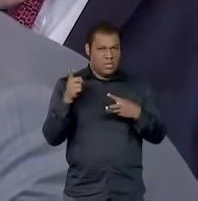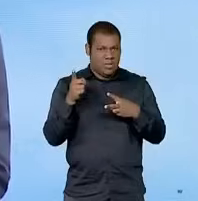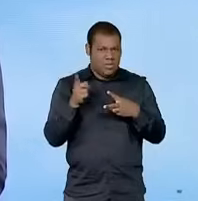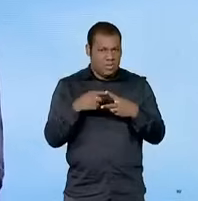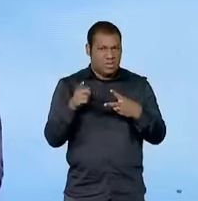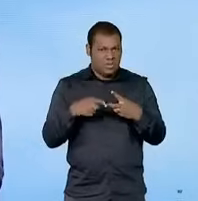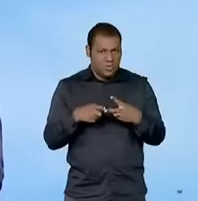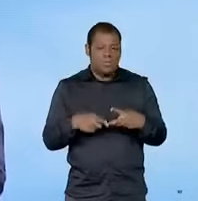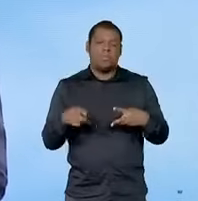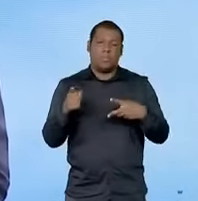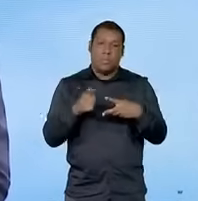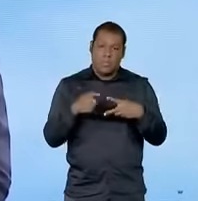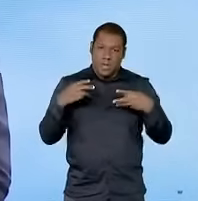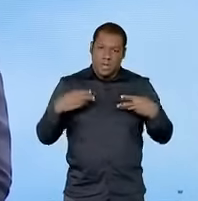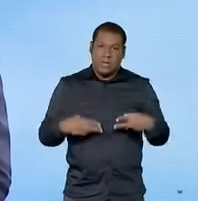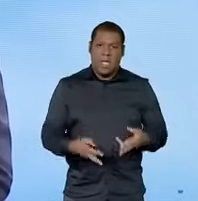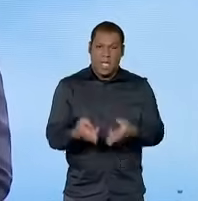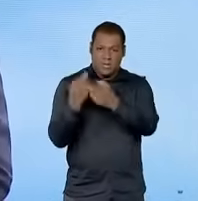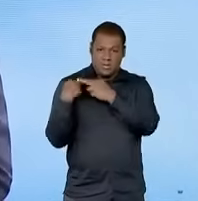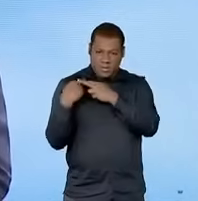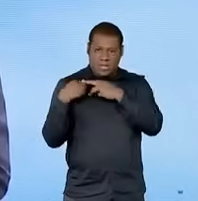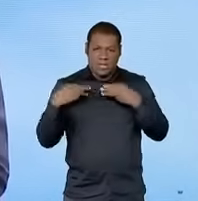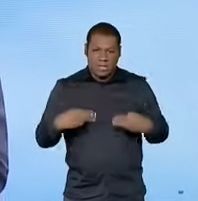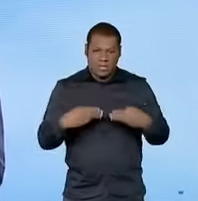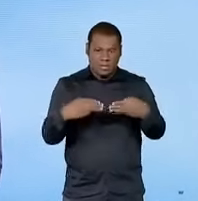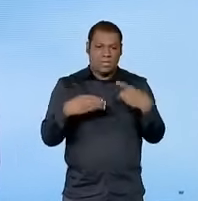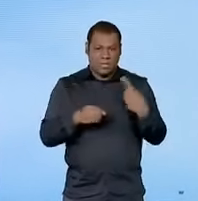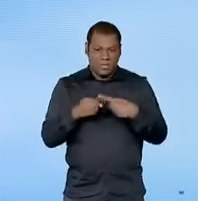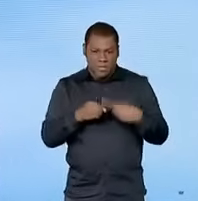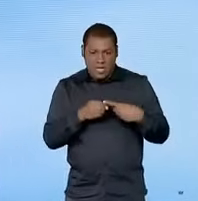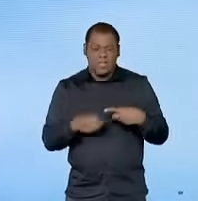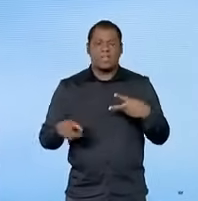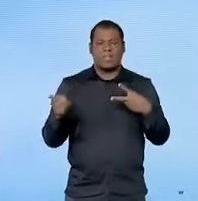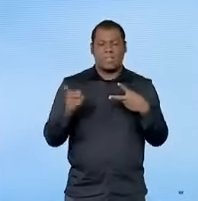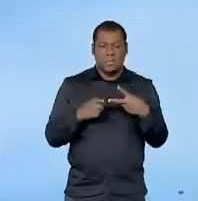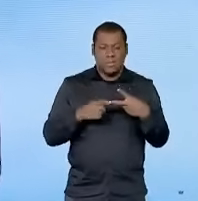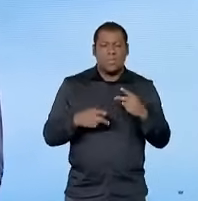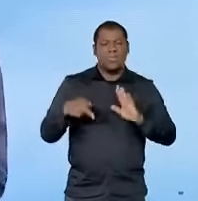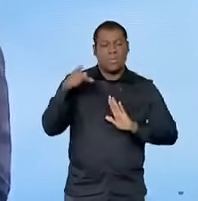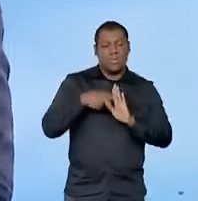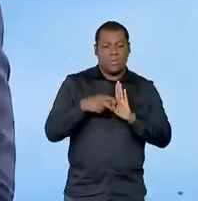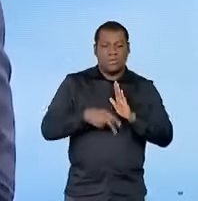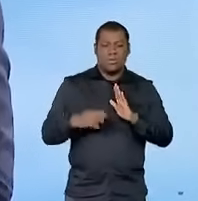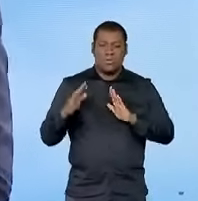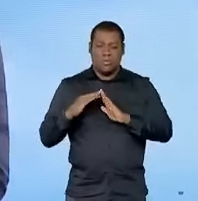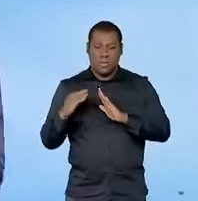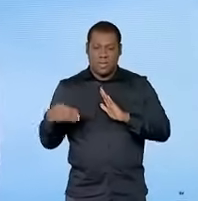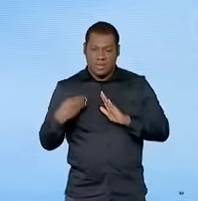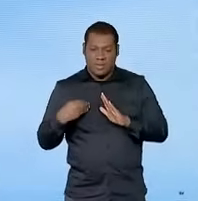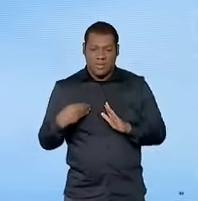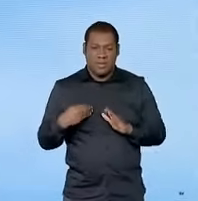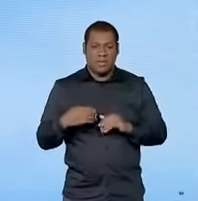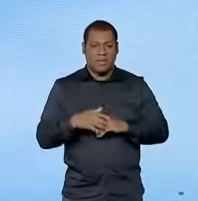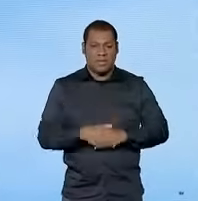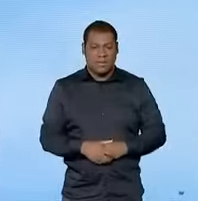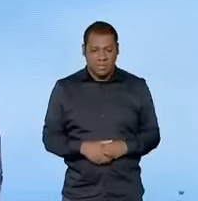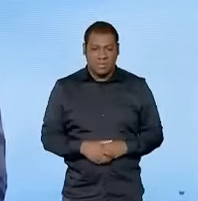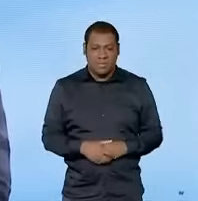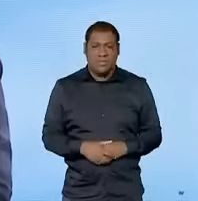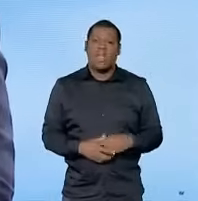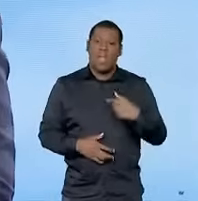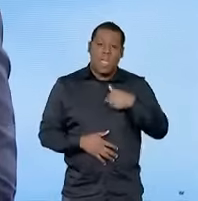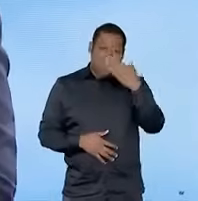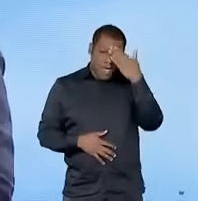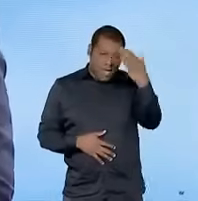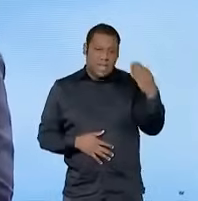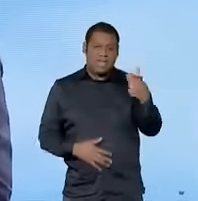e pelo Minha Casa Minha Vida retornarem. São o senhor e esse povo que